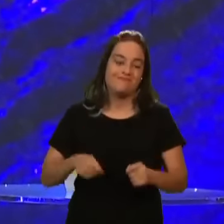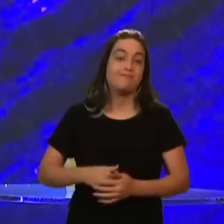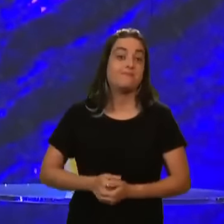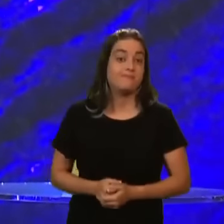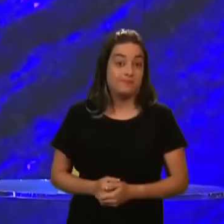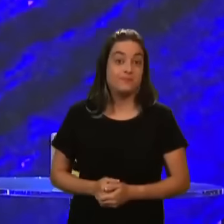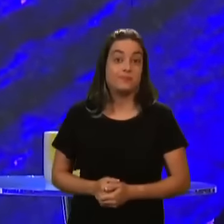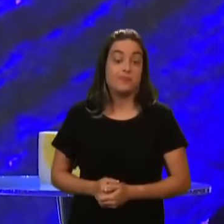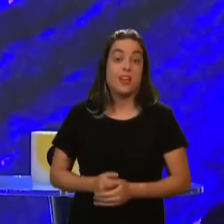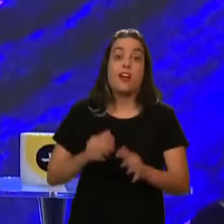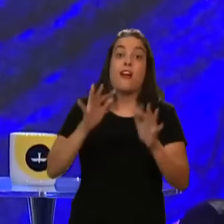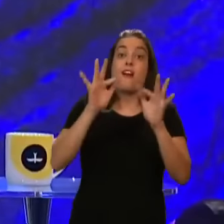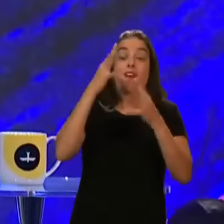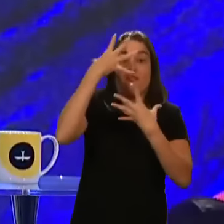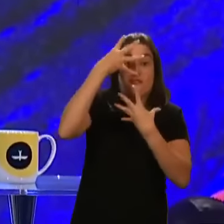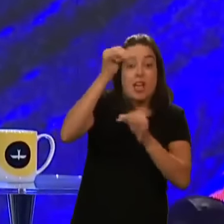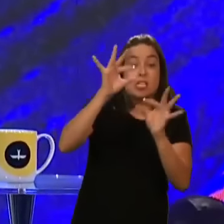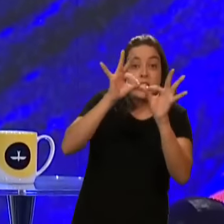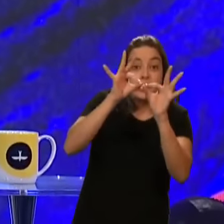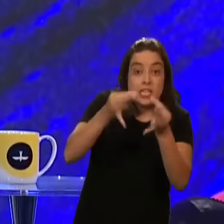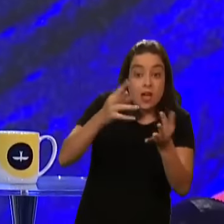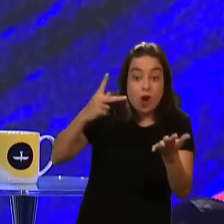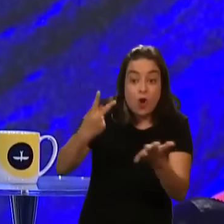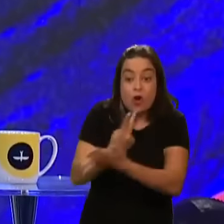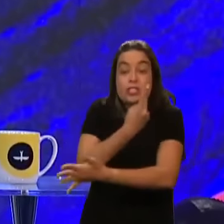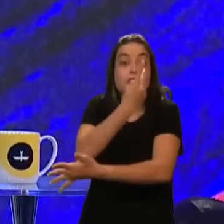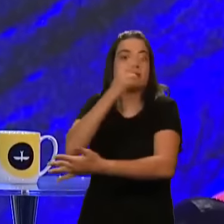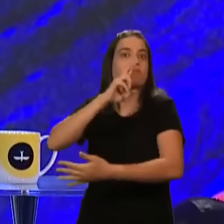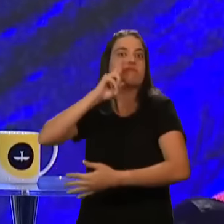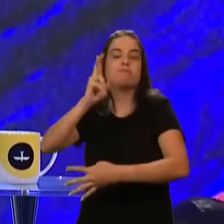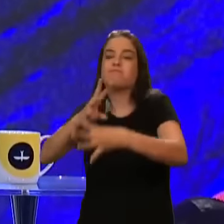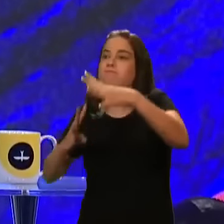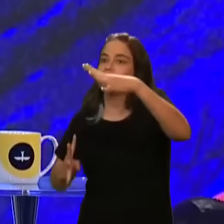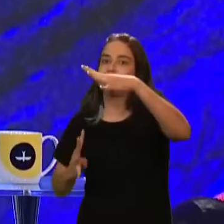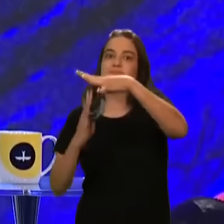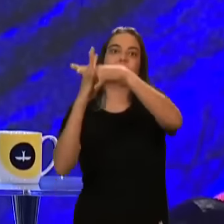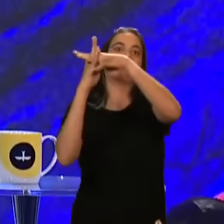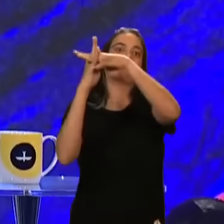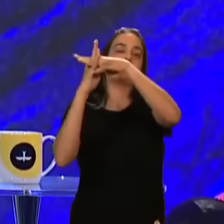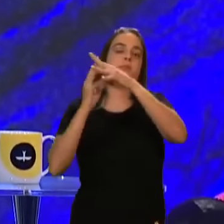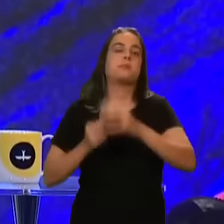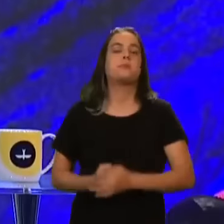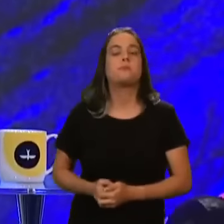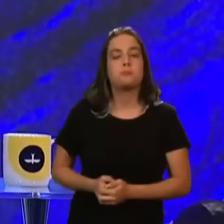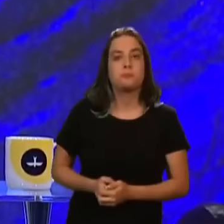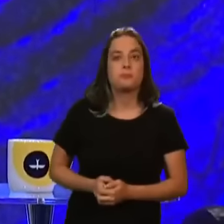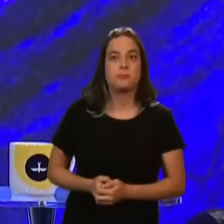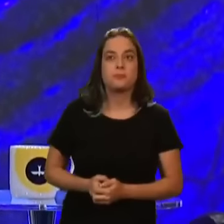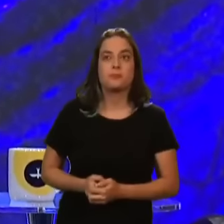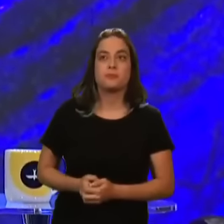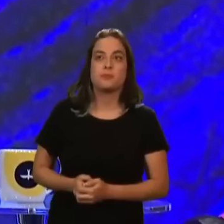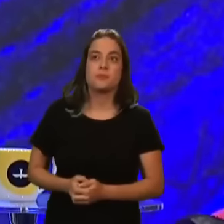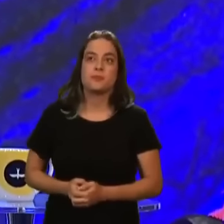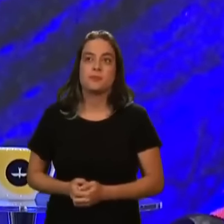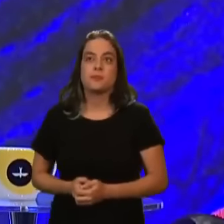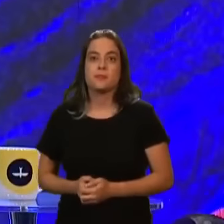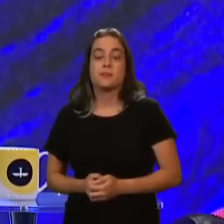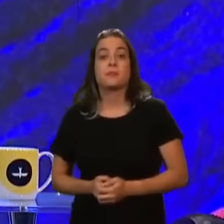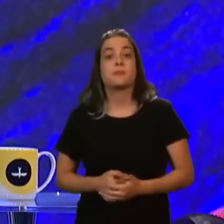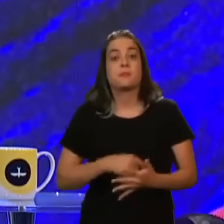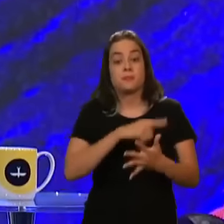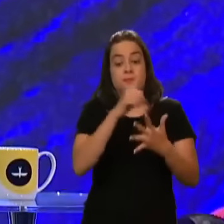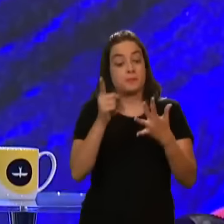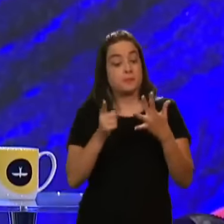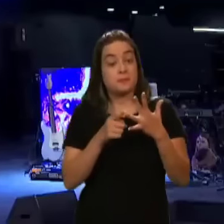Uma fé simples vai gerar resultados extraordinários. Segunda coisa que os cegos fizeram, eles